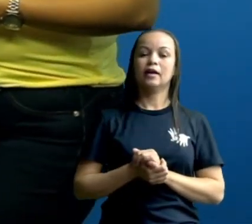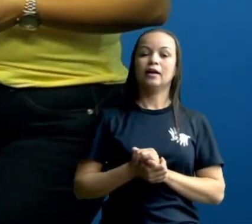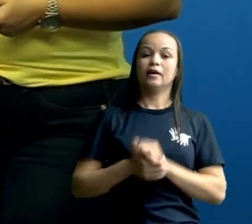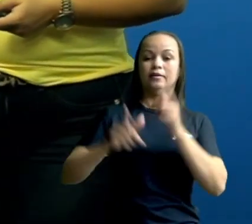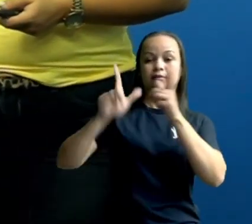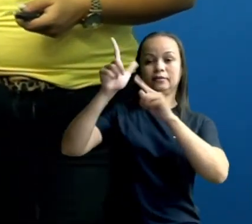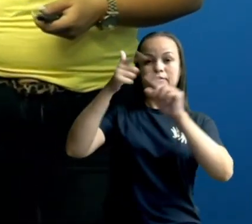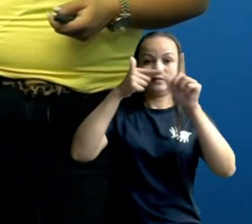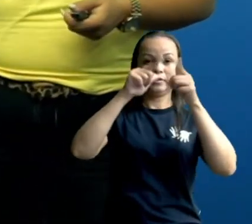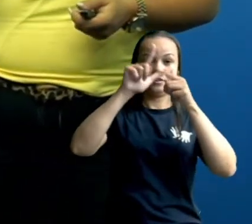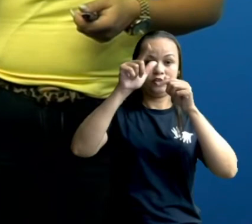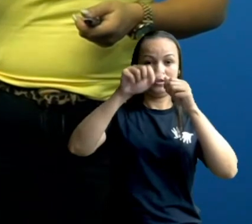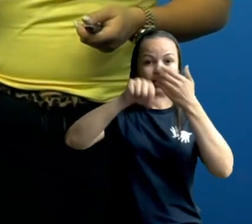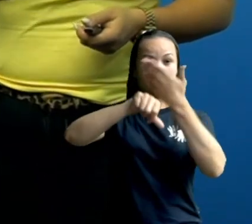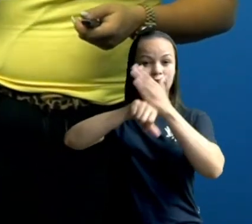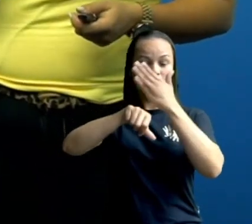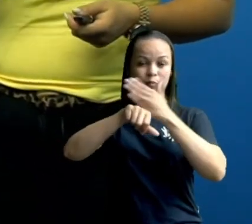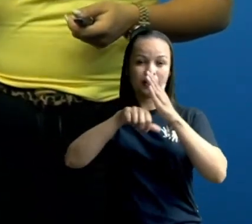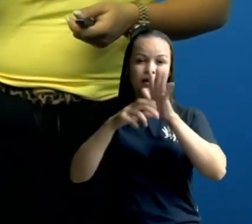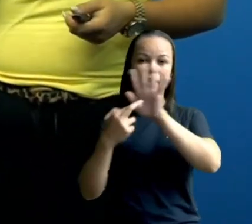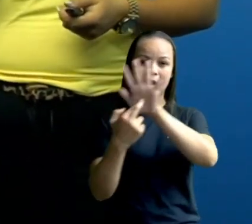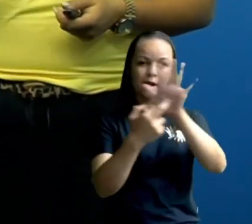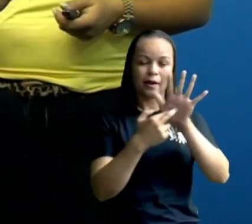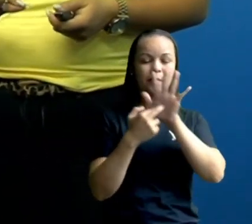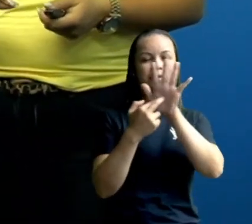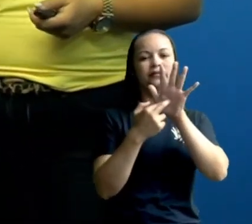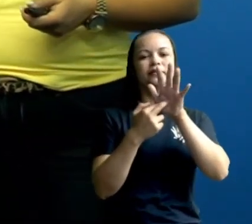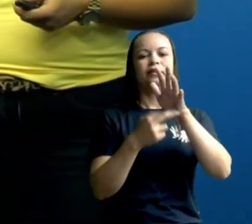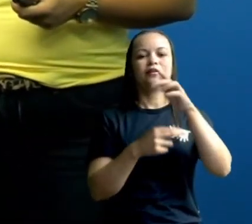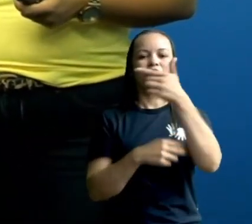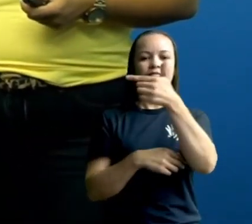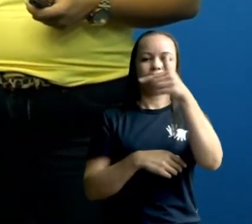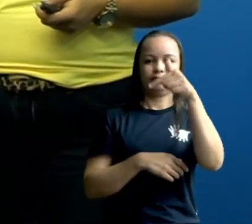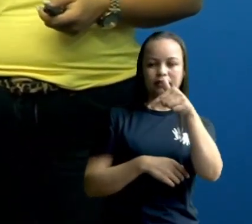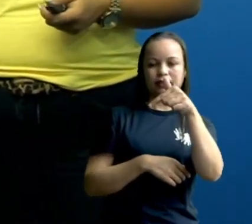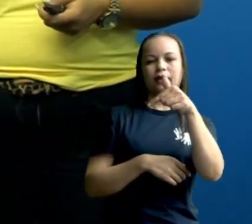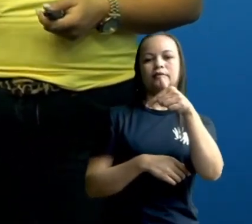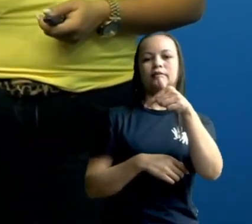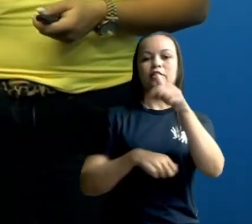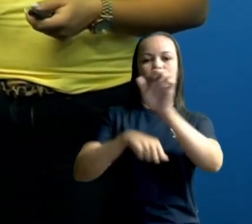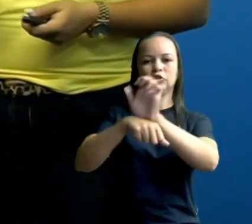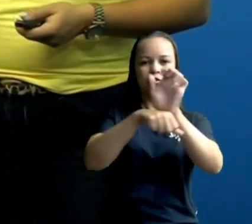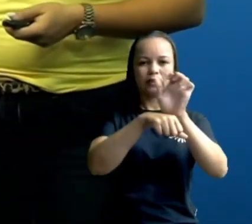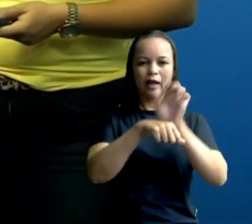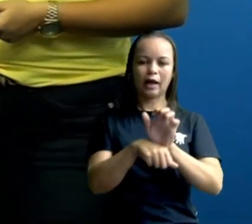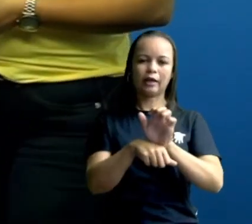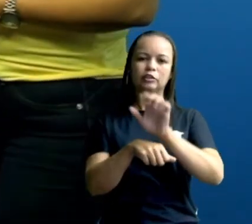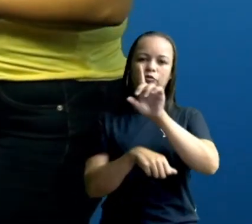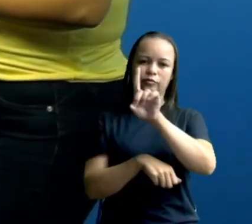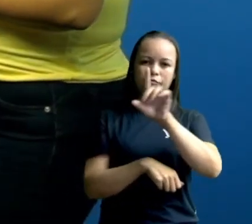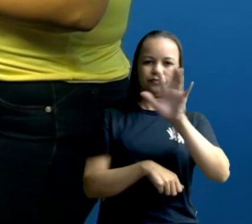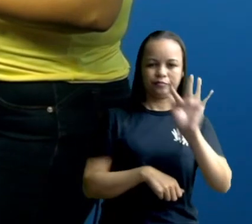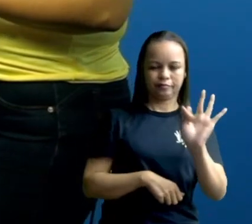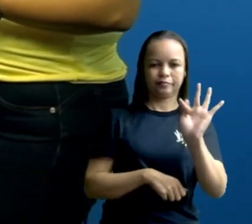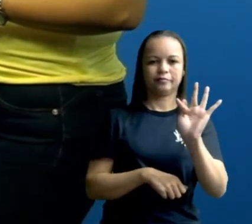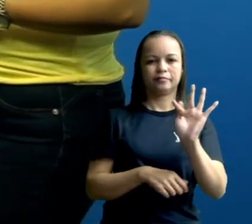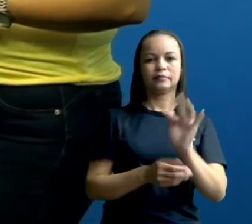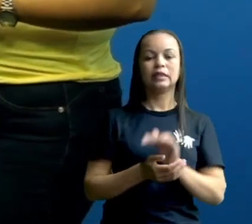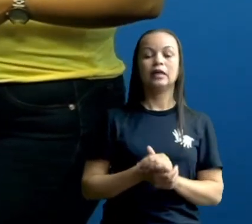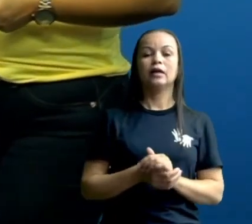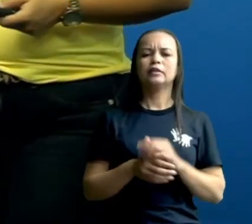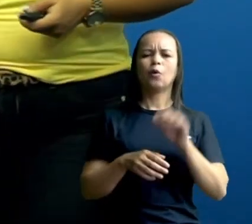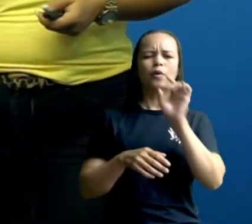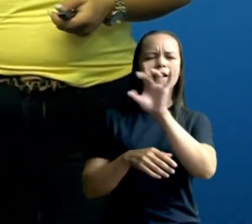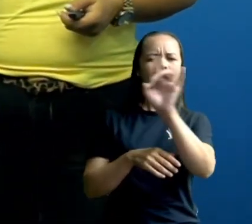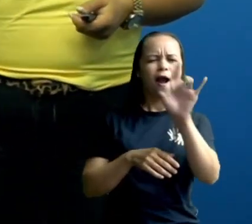brancas representam os 27 estados e o Distrito Federal. Então, cada estrelinha